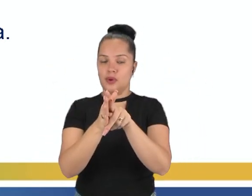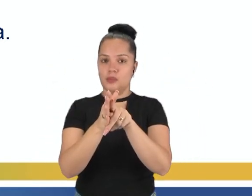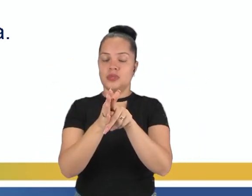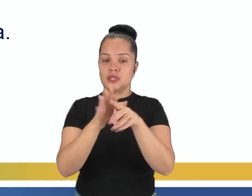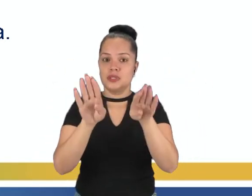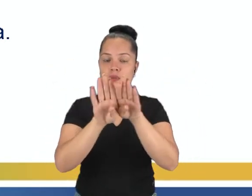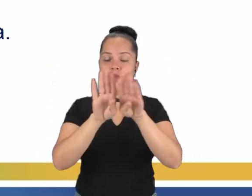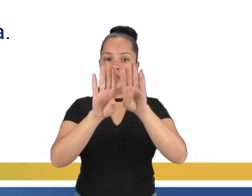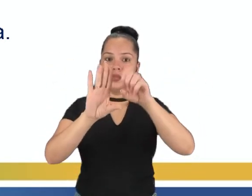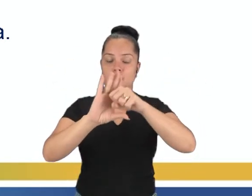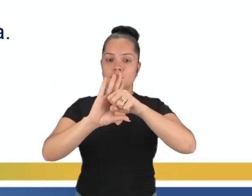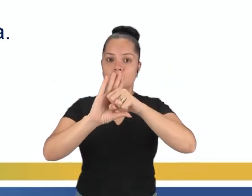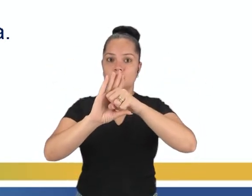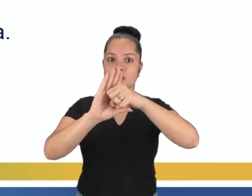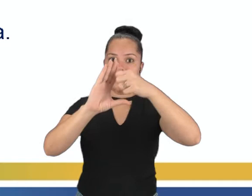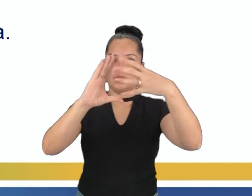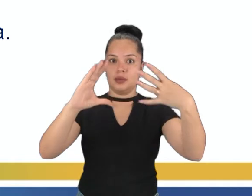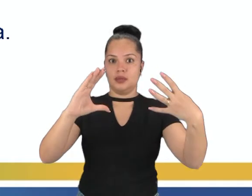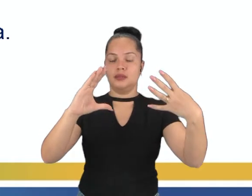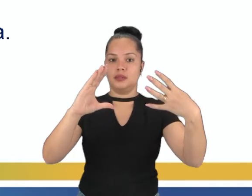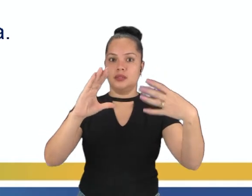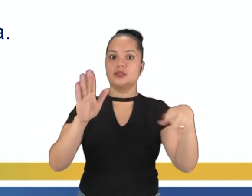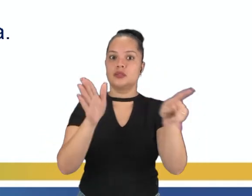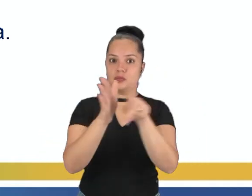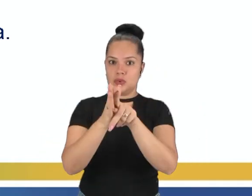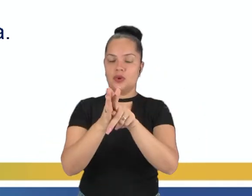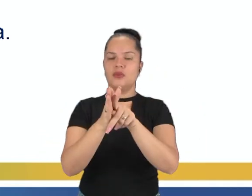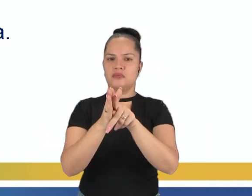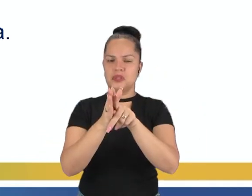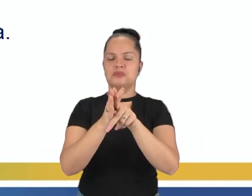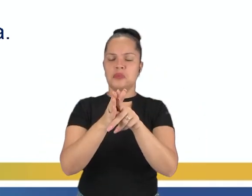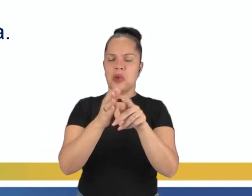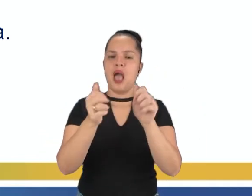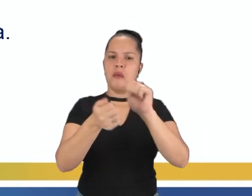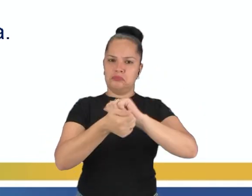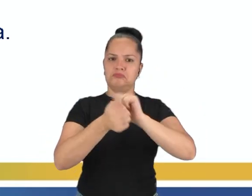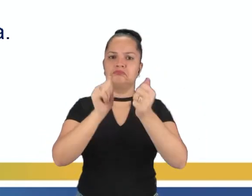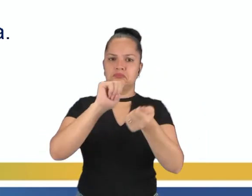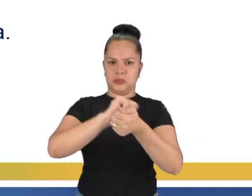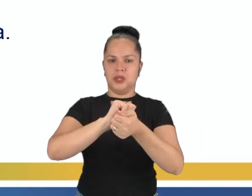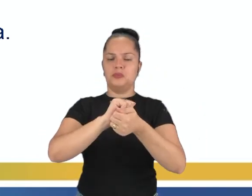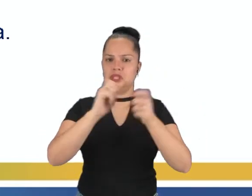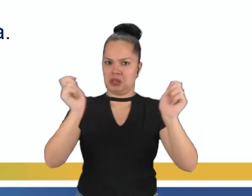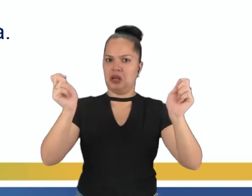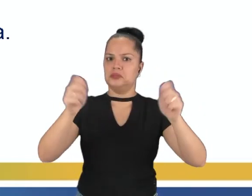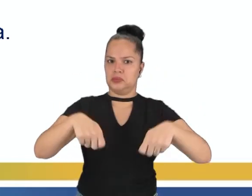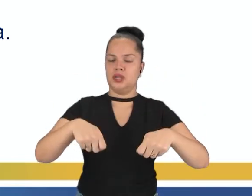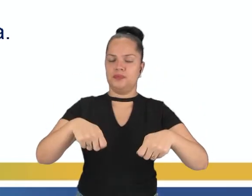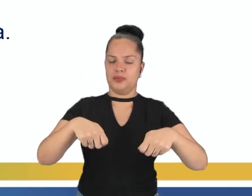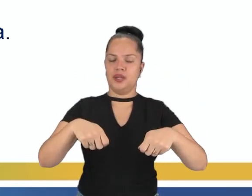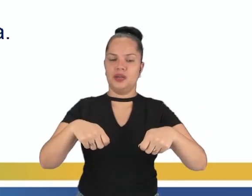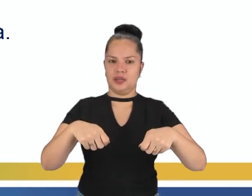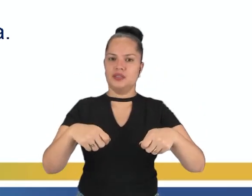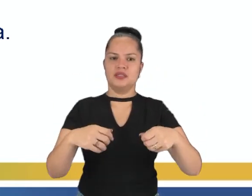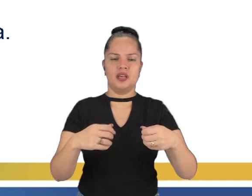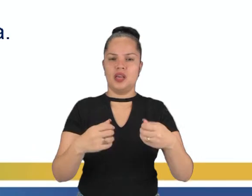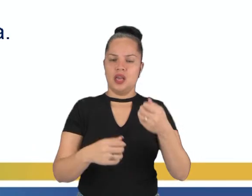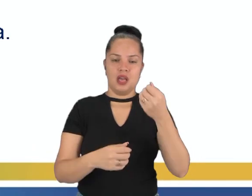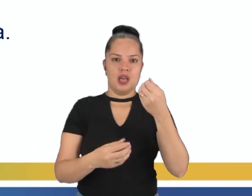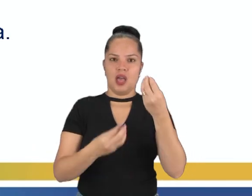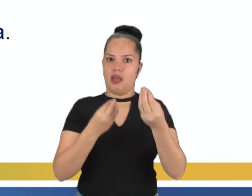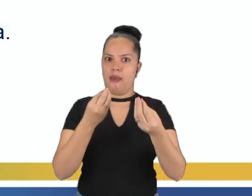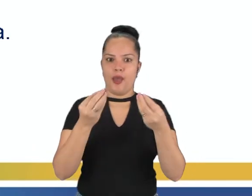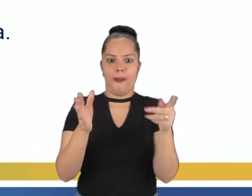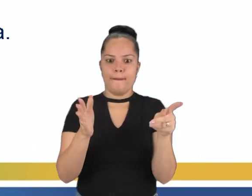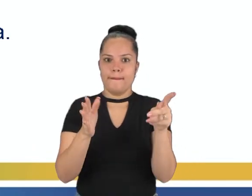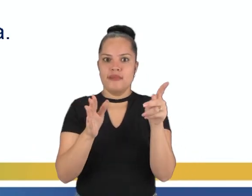é importante entender que os textos são flexíveis e adaptáveis, ou seja, que não definimos a sua estrutura como